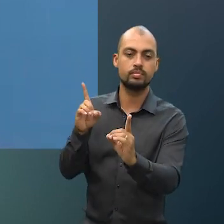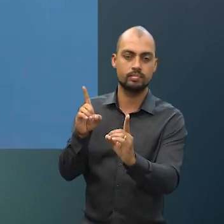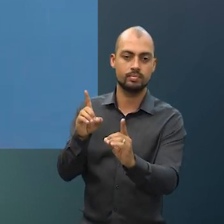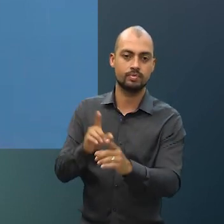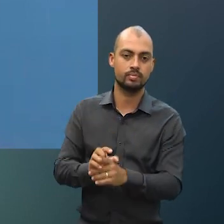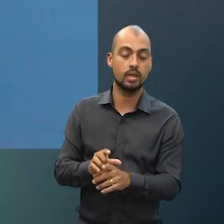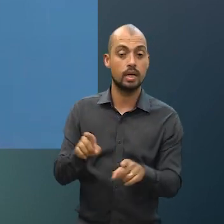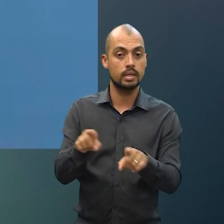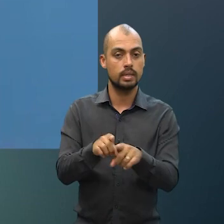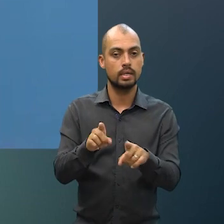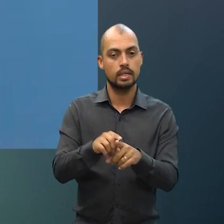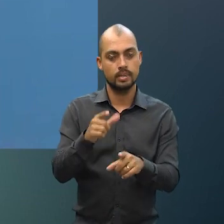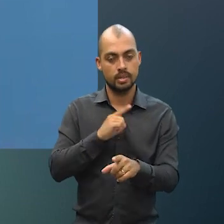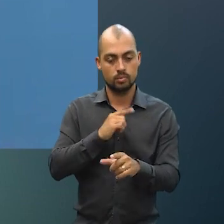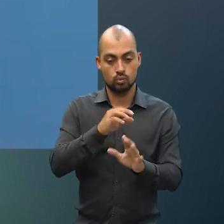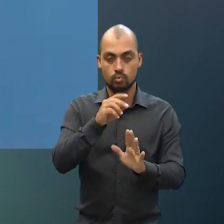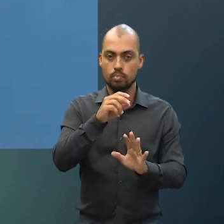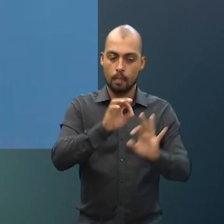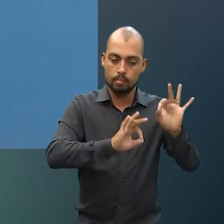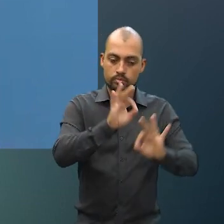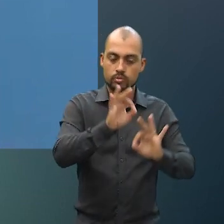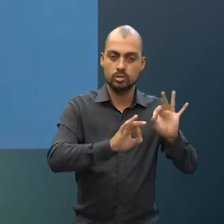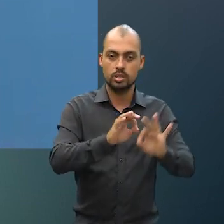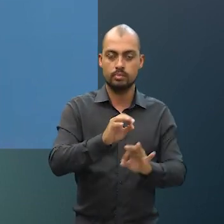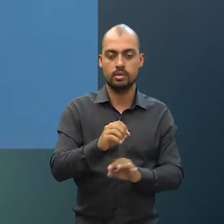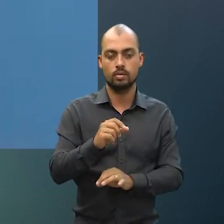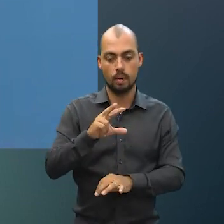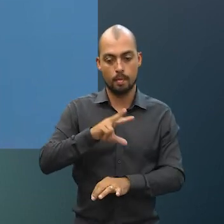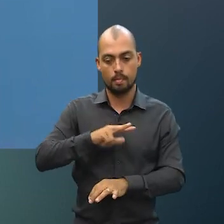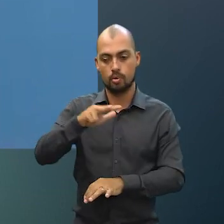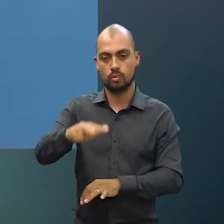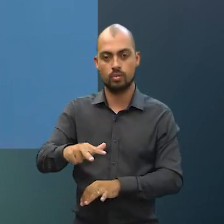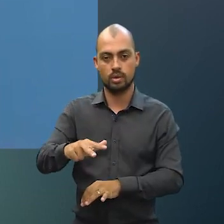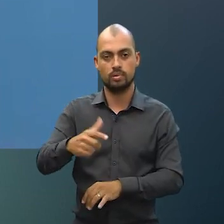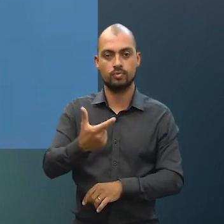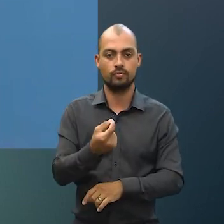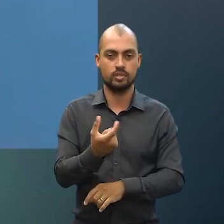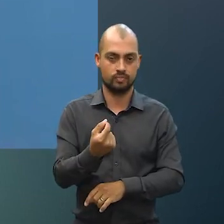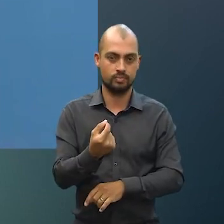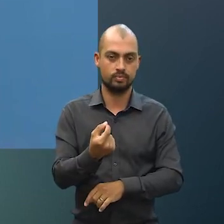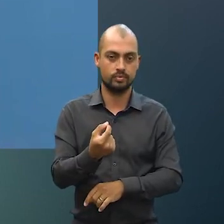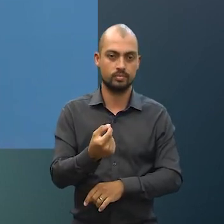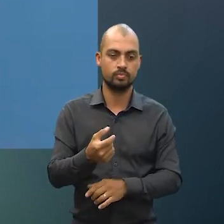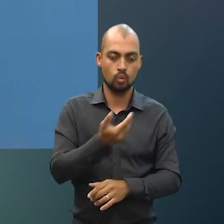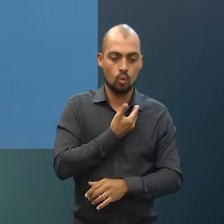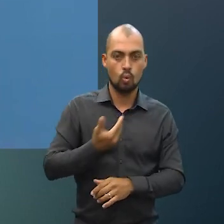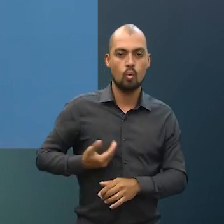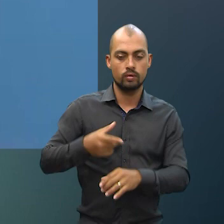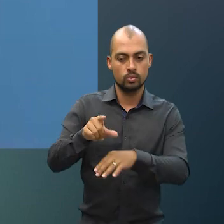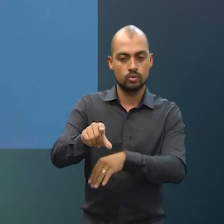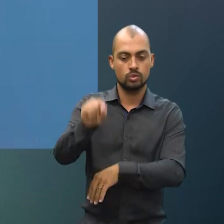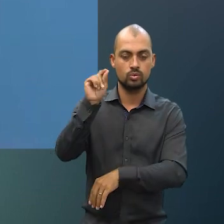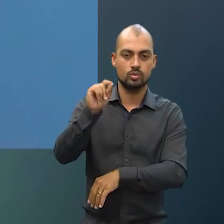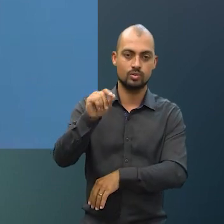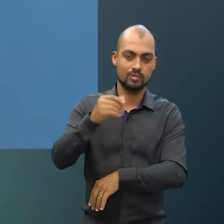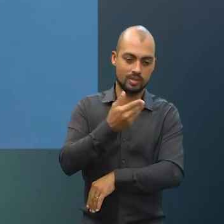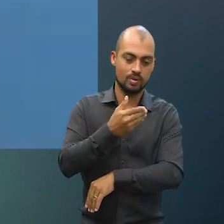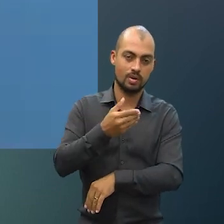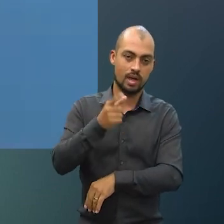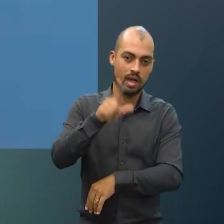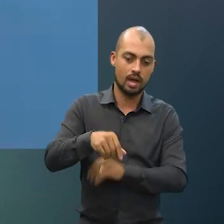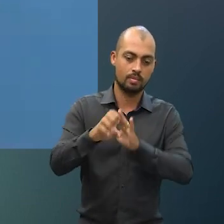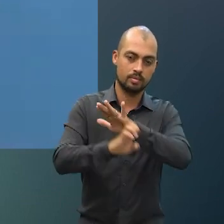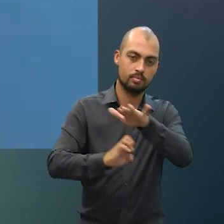pelo programa Portugal 2020. Então, fomos selecionados pelo governo de Portugal como uma empresa capacitada